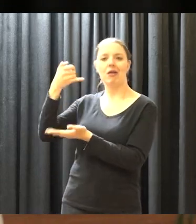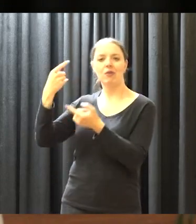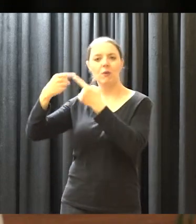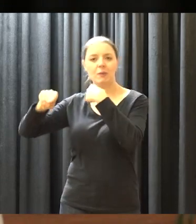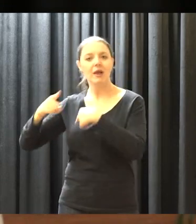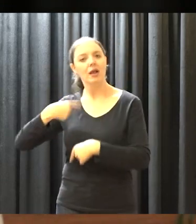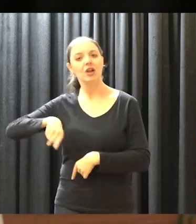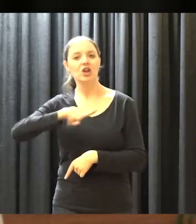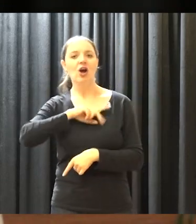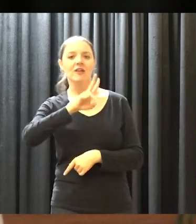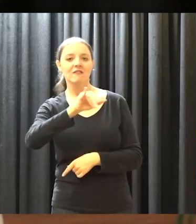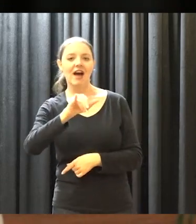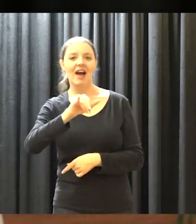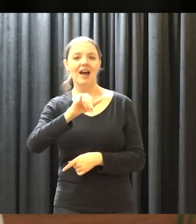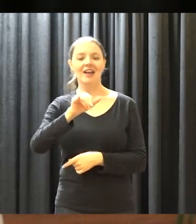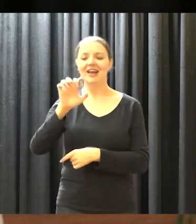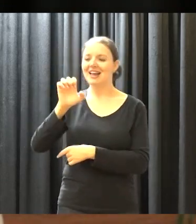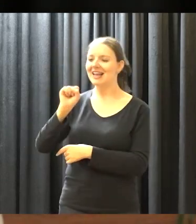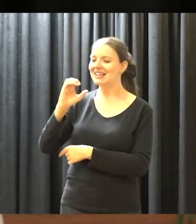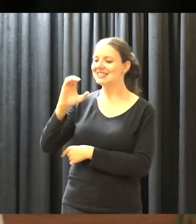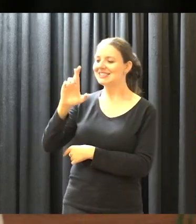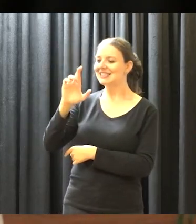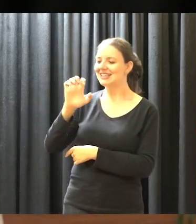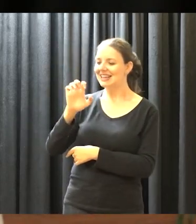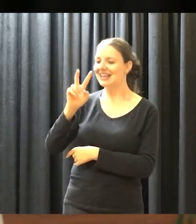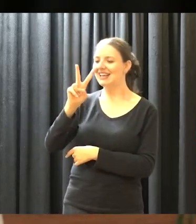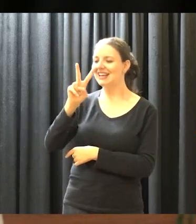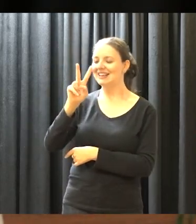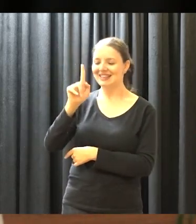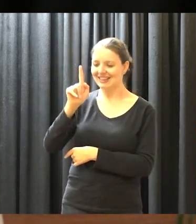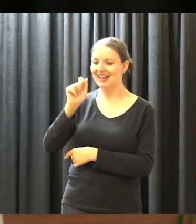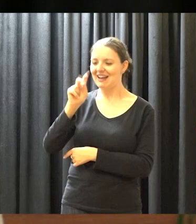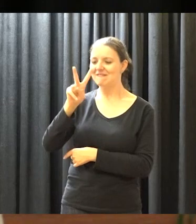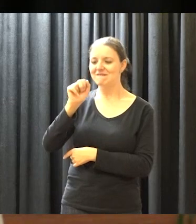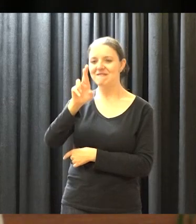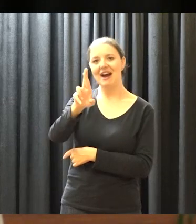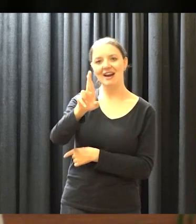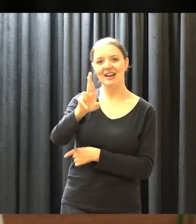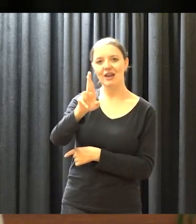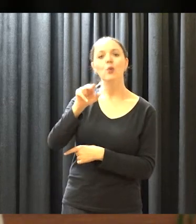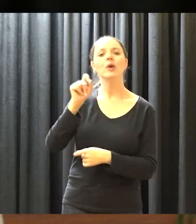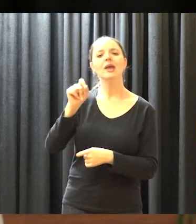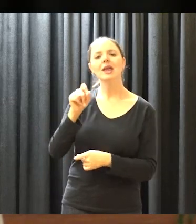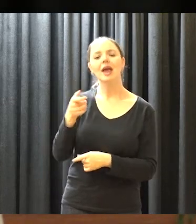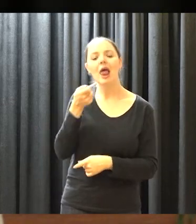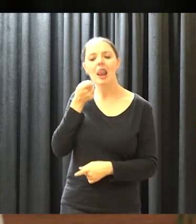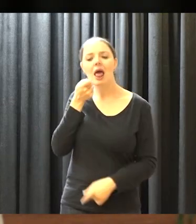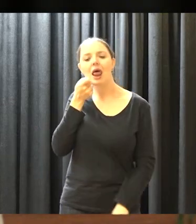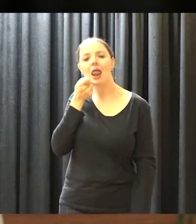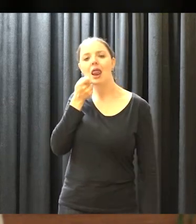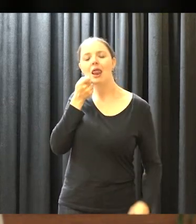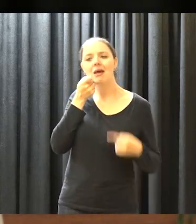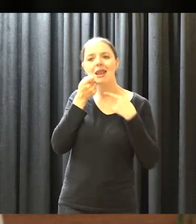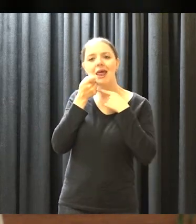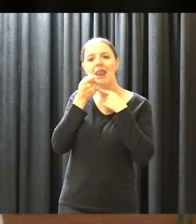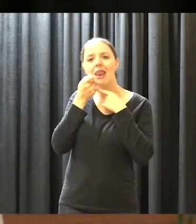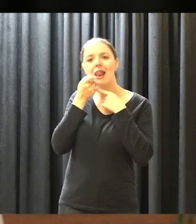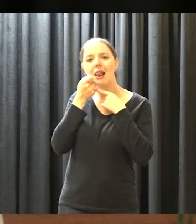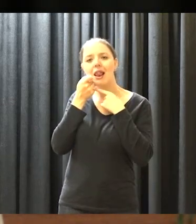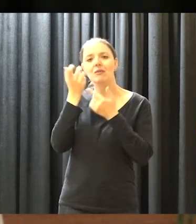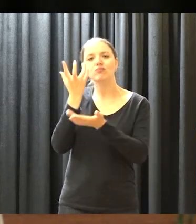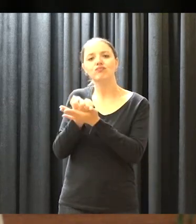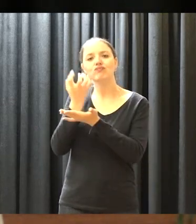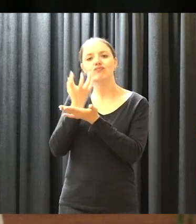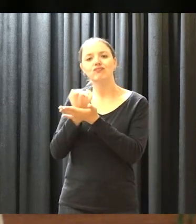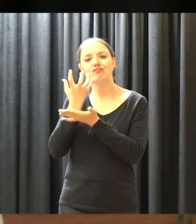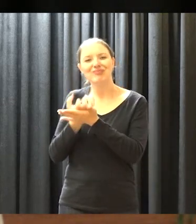As estudantes passaram a escregravar também, gravar em áudio, enfim. Esse também é um dispositivo bem, bem interessante. Então,